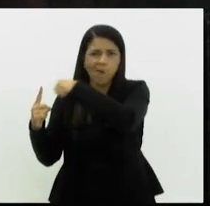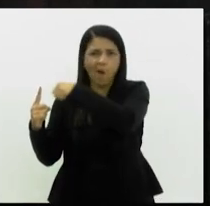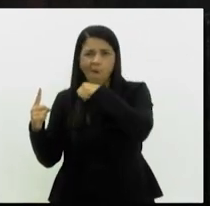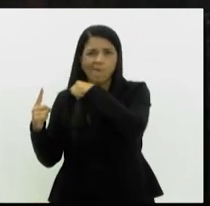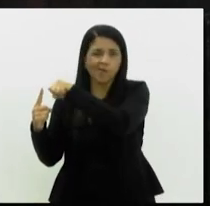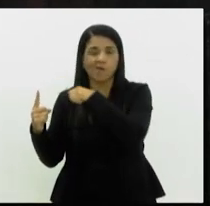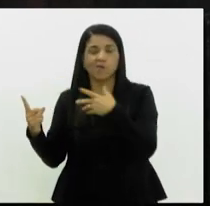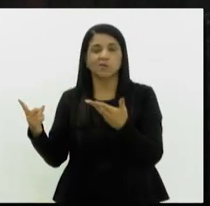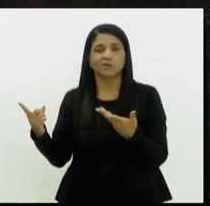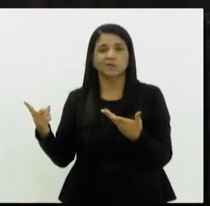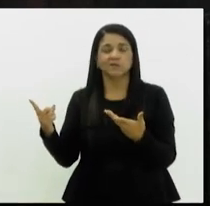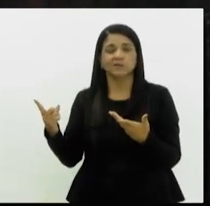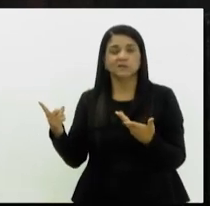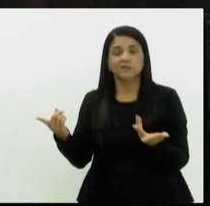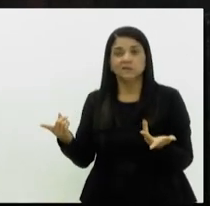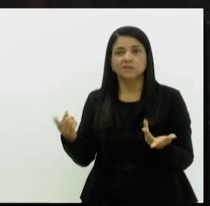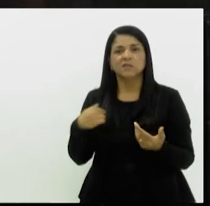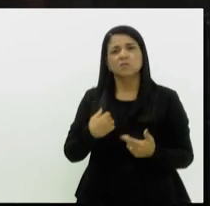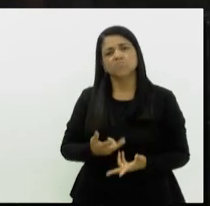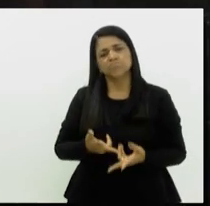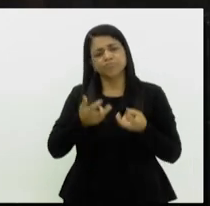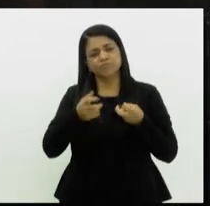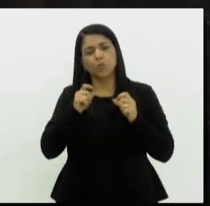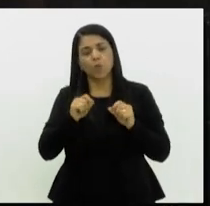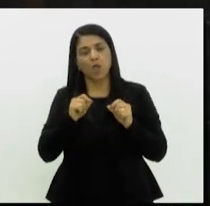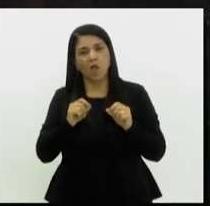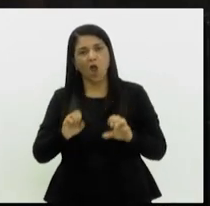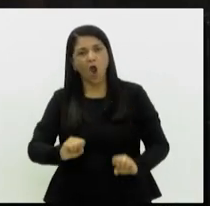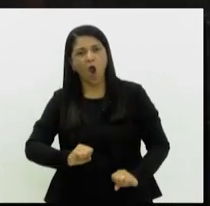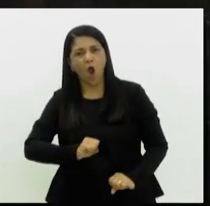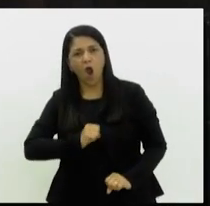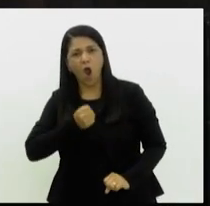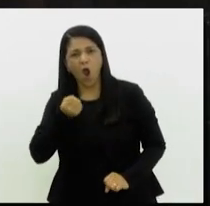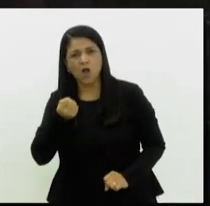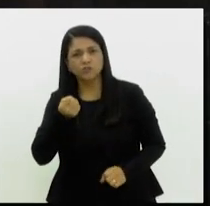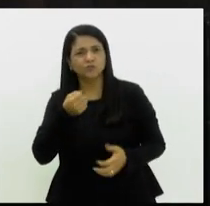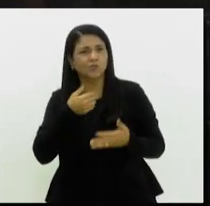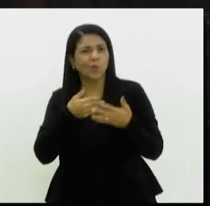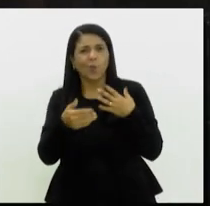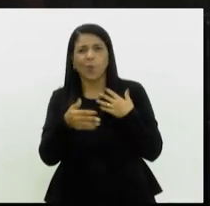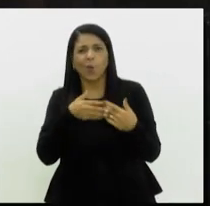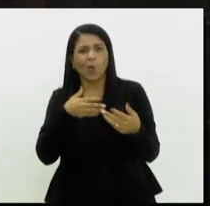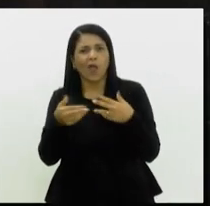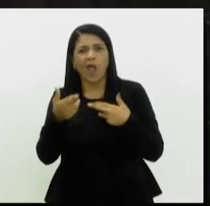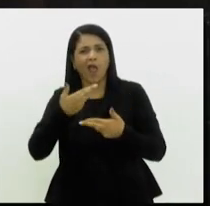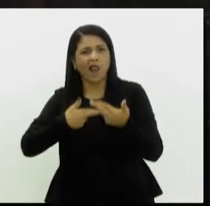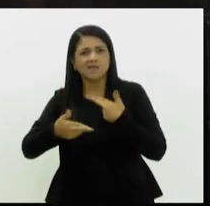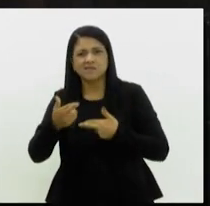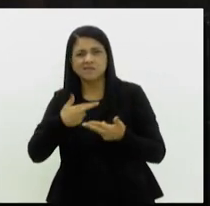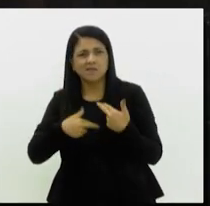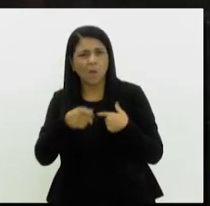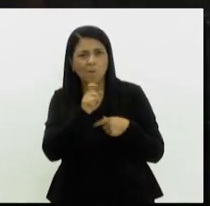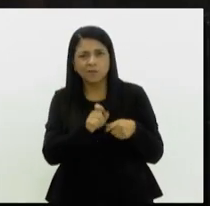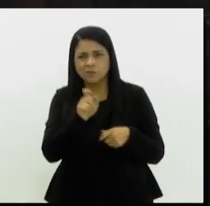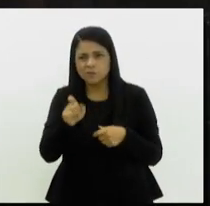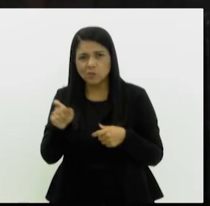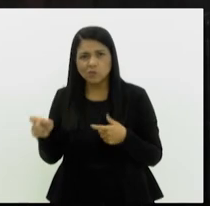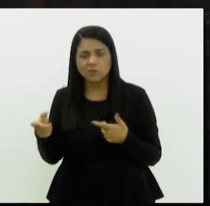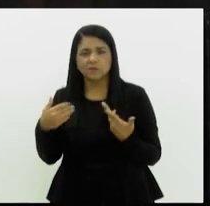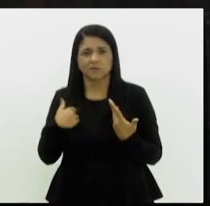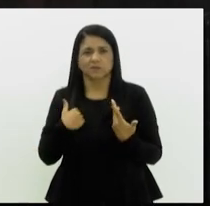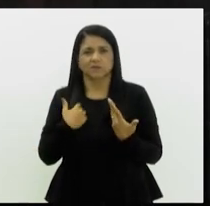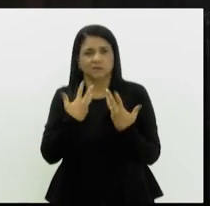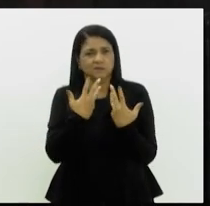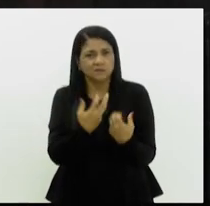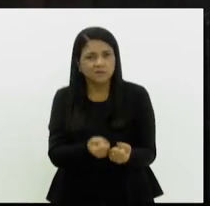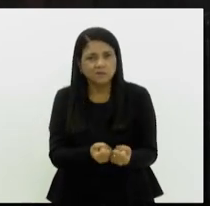propagandeiam, né, o ódio inconstante a qualquer forma de relação. Nós devemos